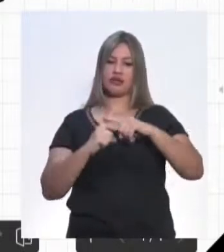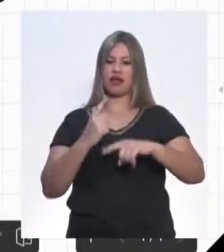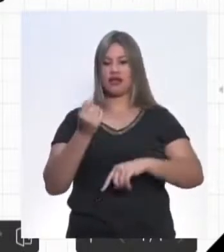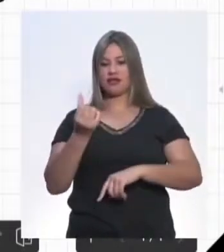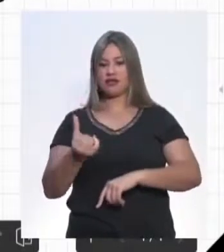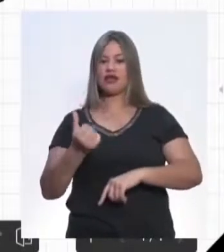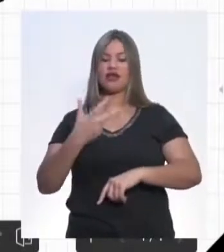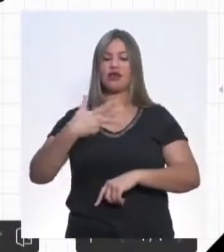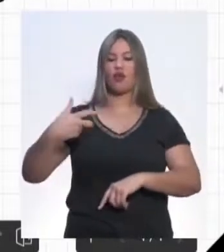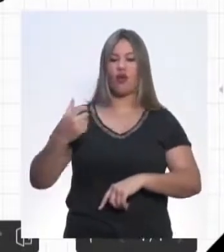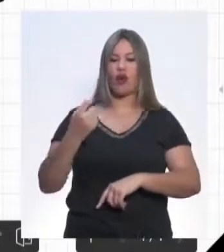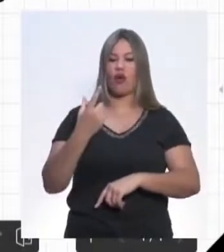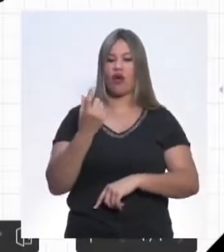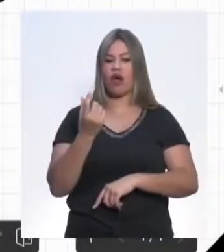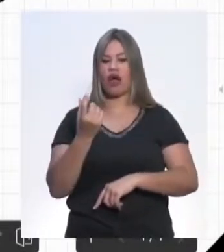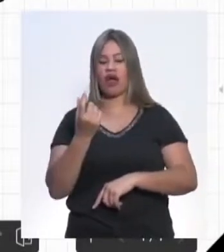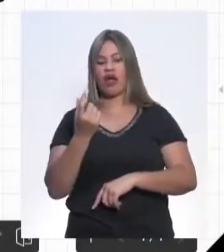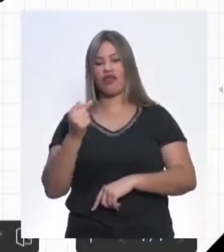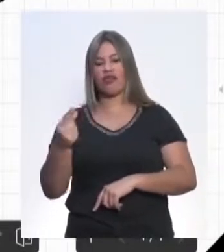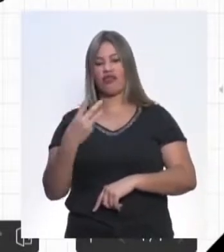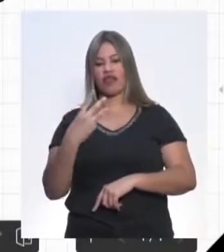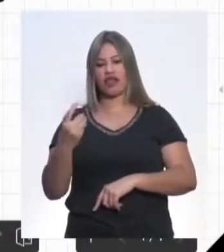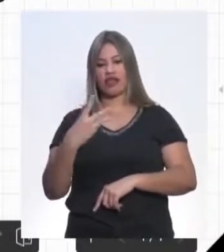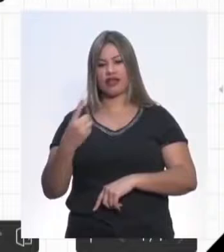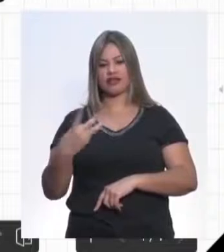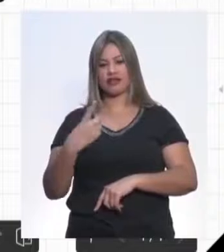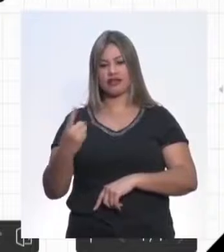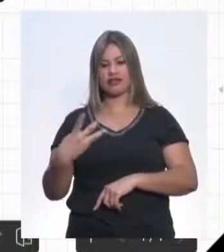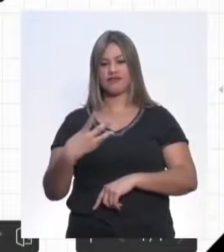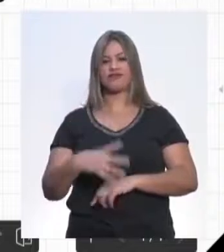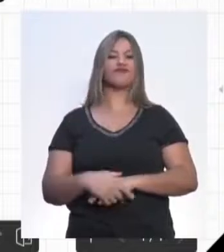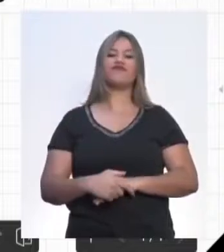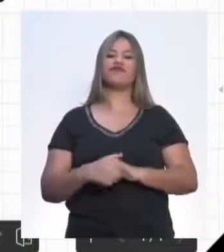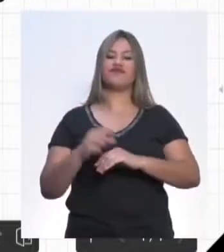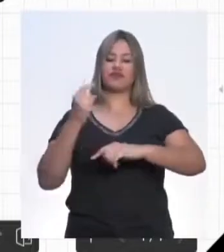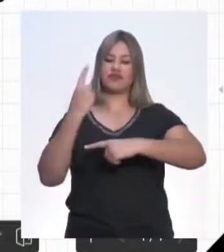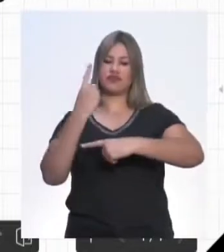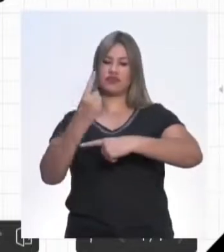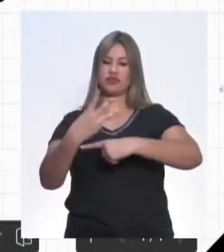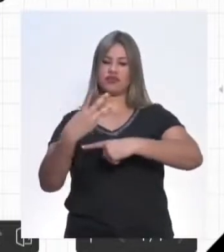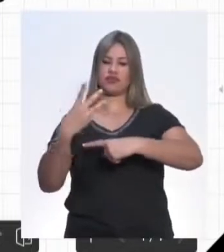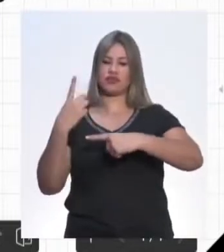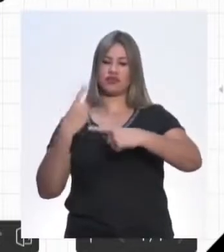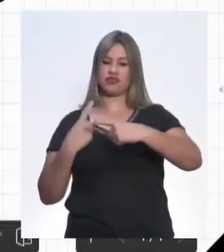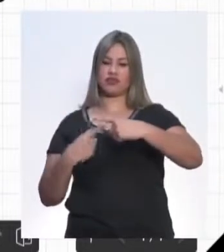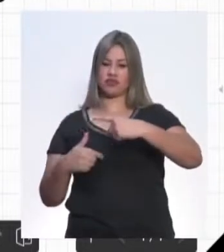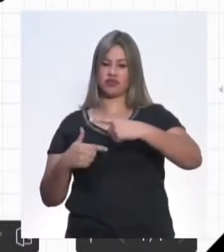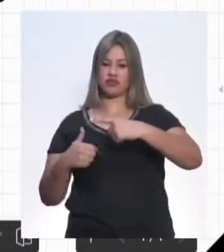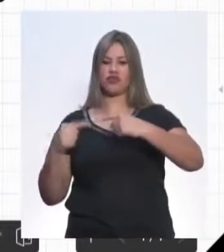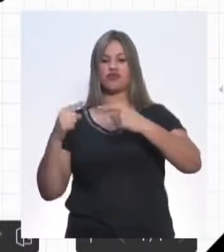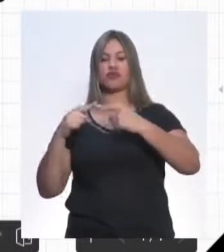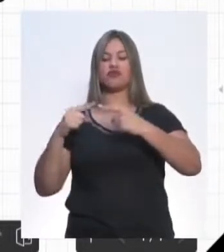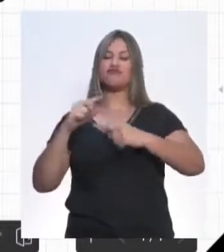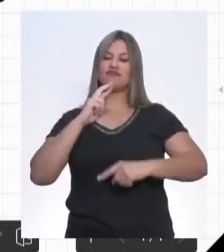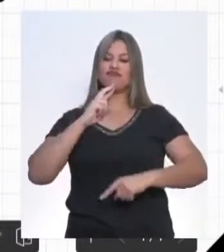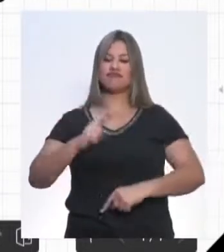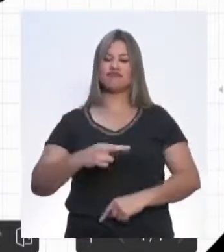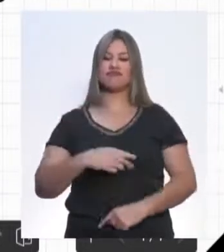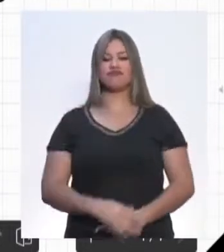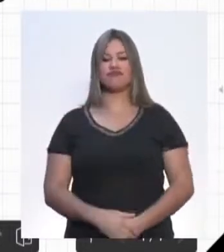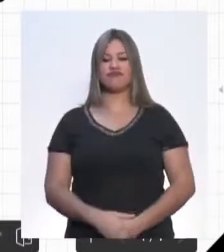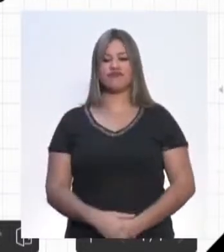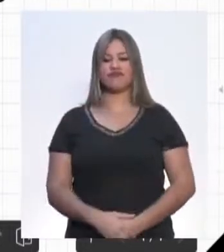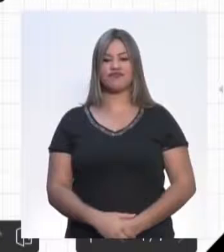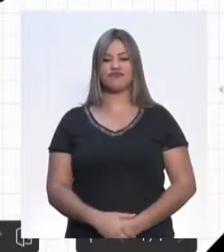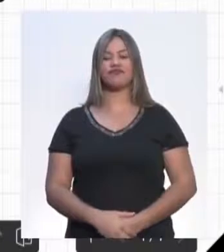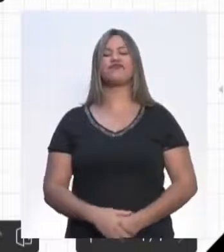né? 13 sobre 12 é a fração ali, como eles viram na anterior, como resposta. Exatamente, e é